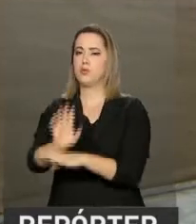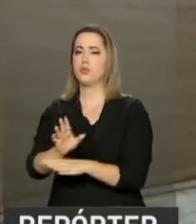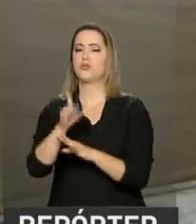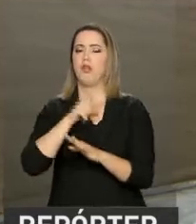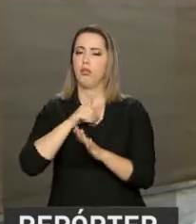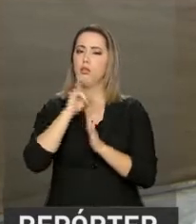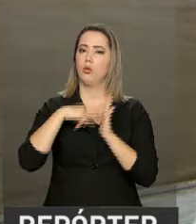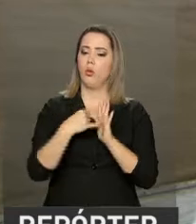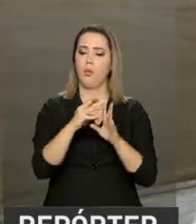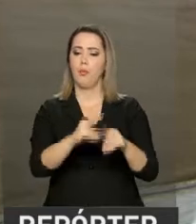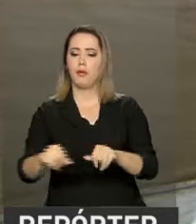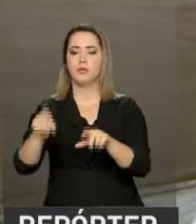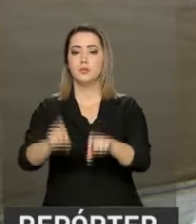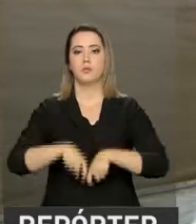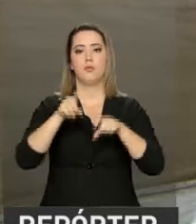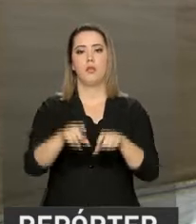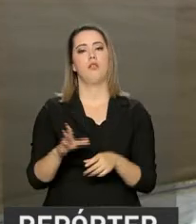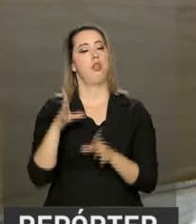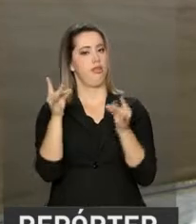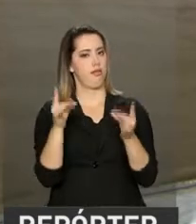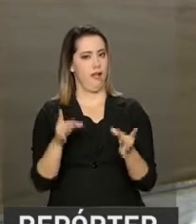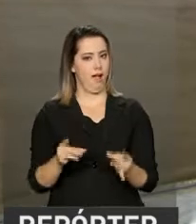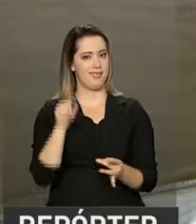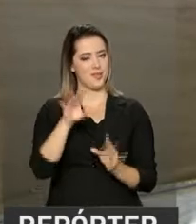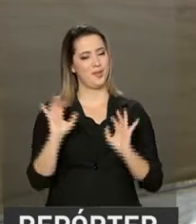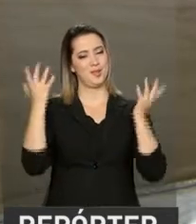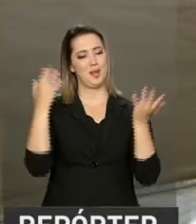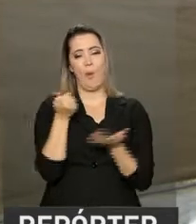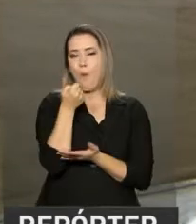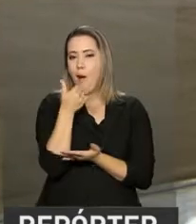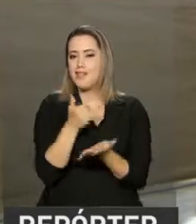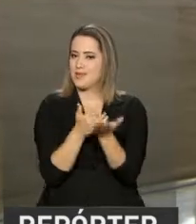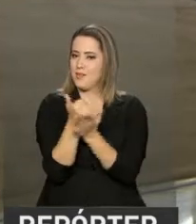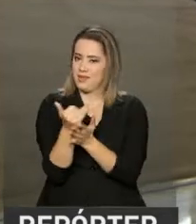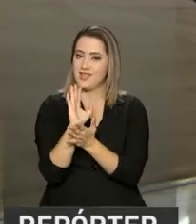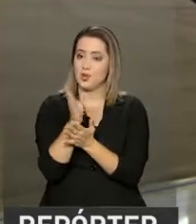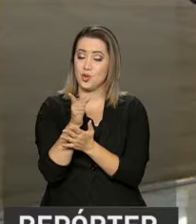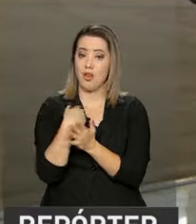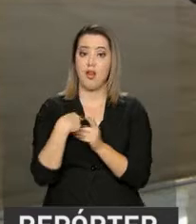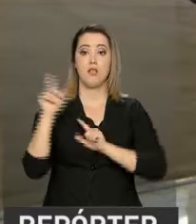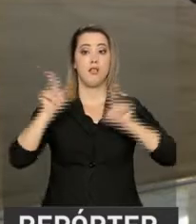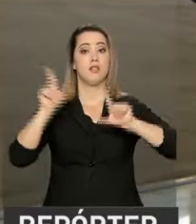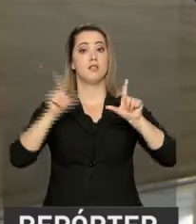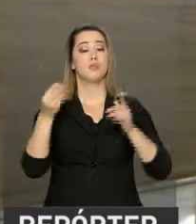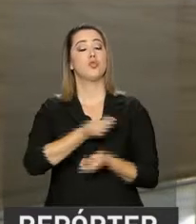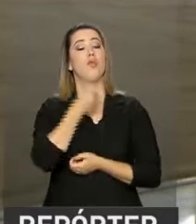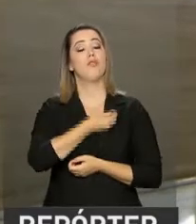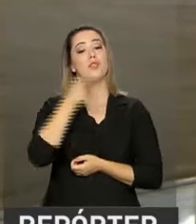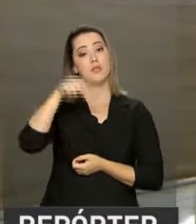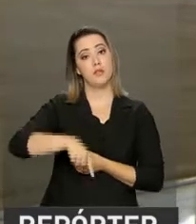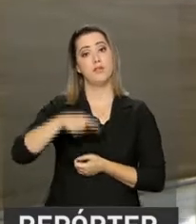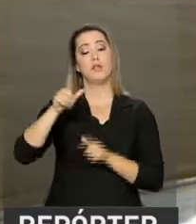gente vai saber só na cerimônia, que vai começar, como eu disse, daqui a pouco e vai ser transmitida ao vivo pela